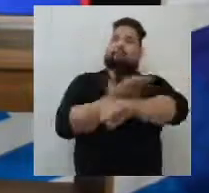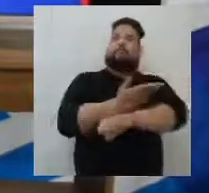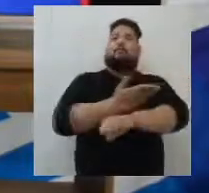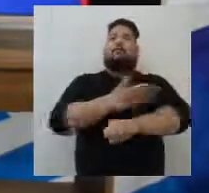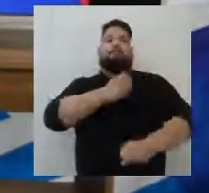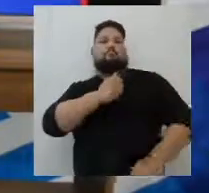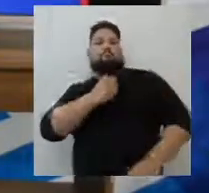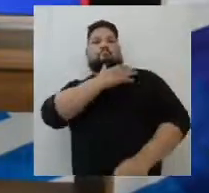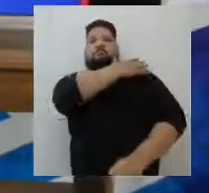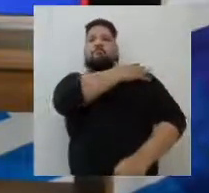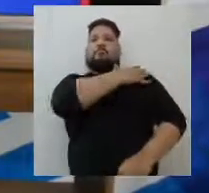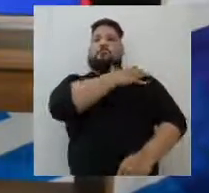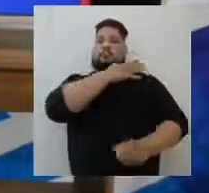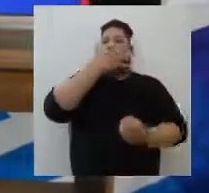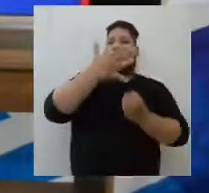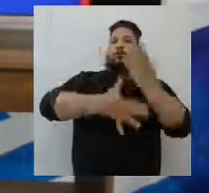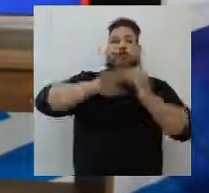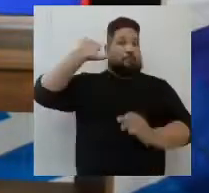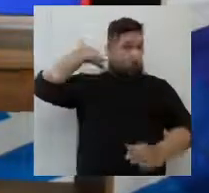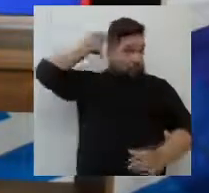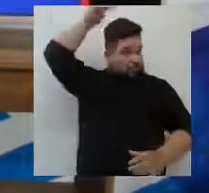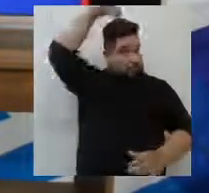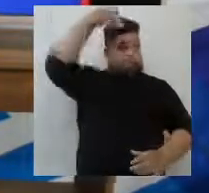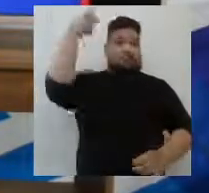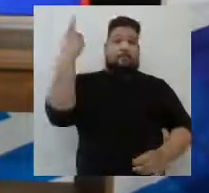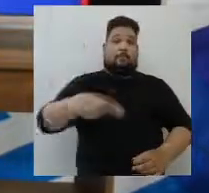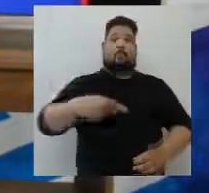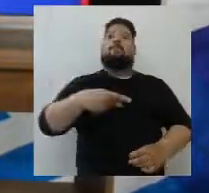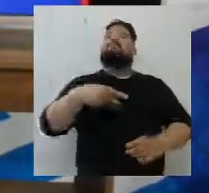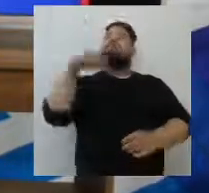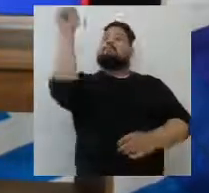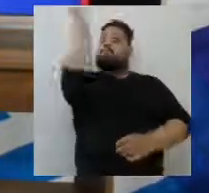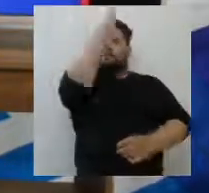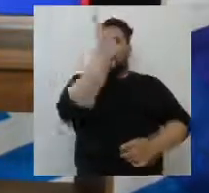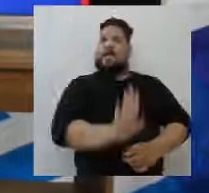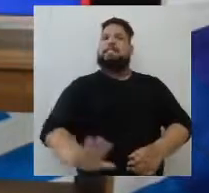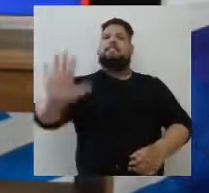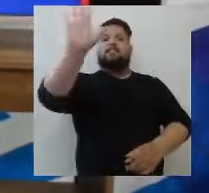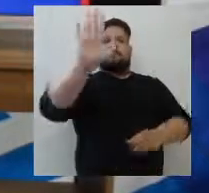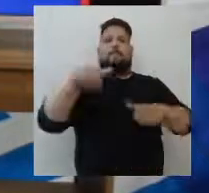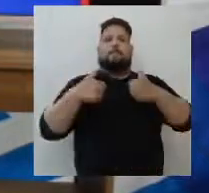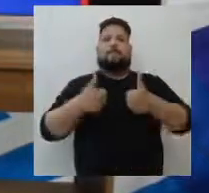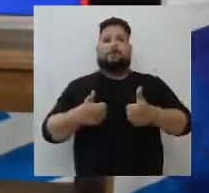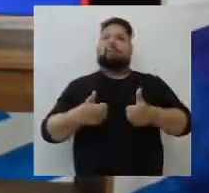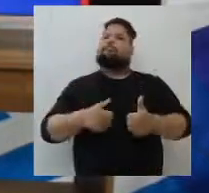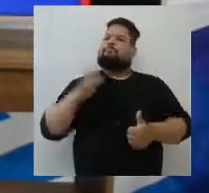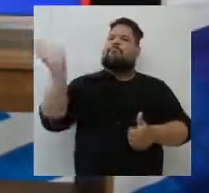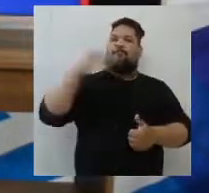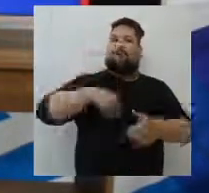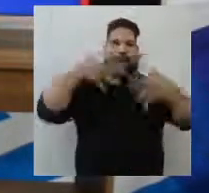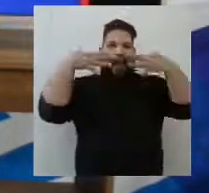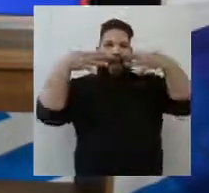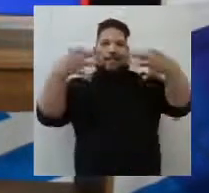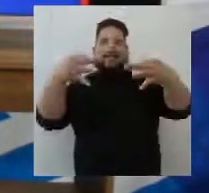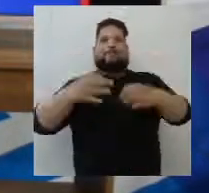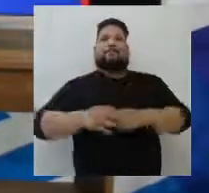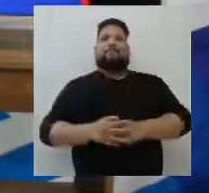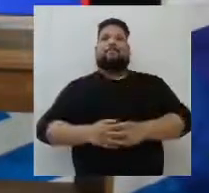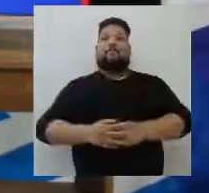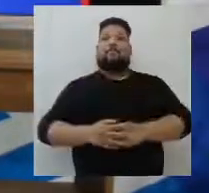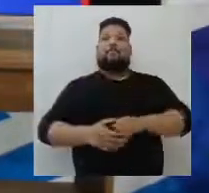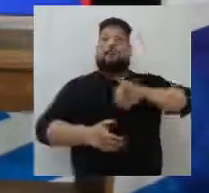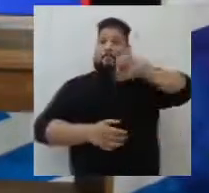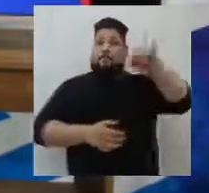militar instaurou a República Brasileira. Tá bem? Então, vem comigo e fique esperto. Pega